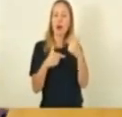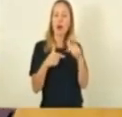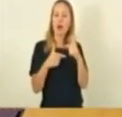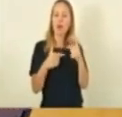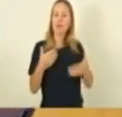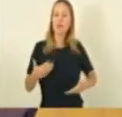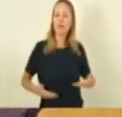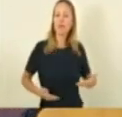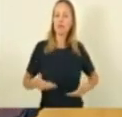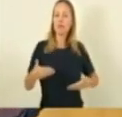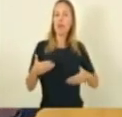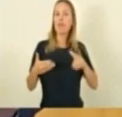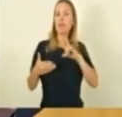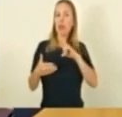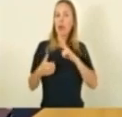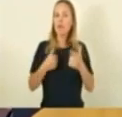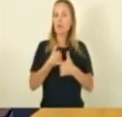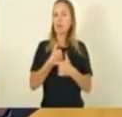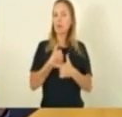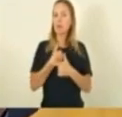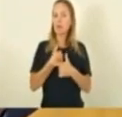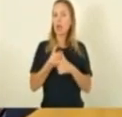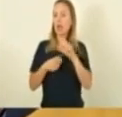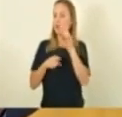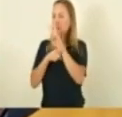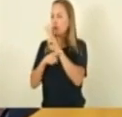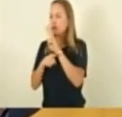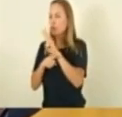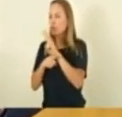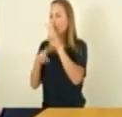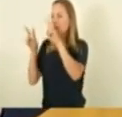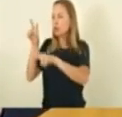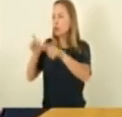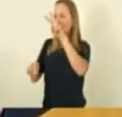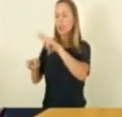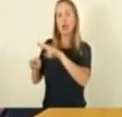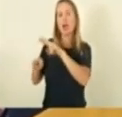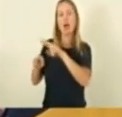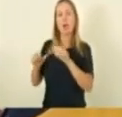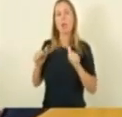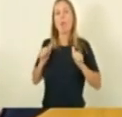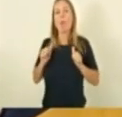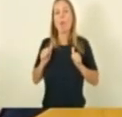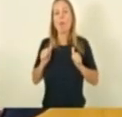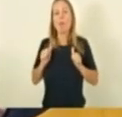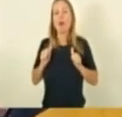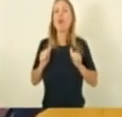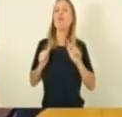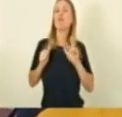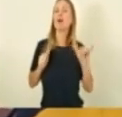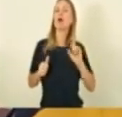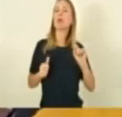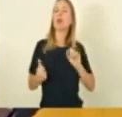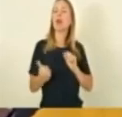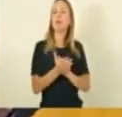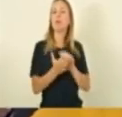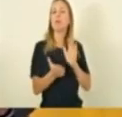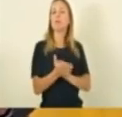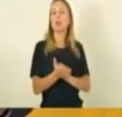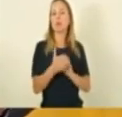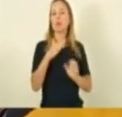colaborador que tem a função de fazer não o fez e automaticamente será punido pela